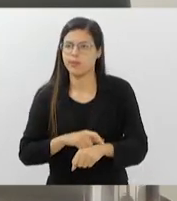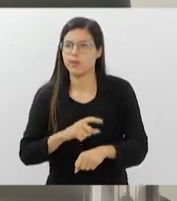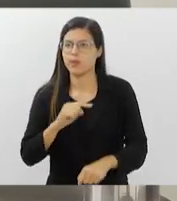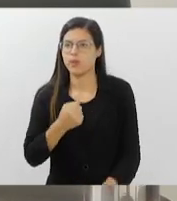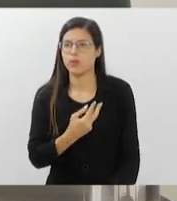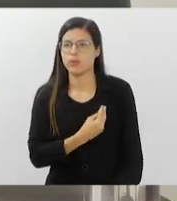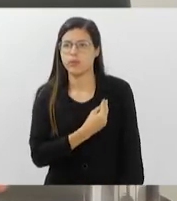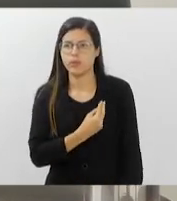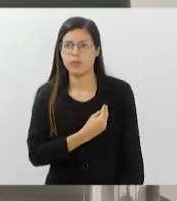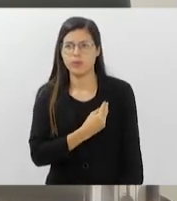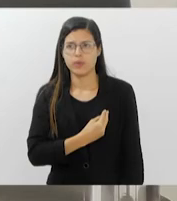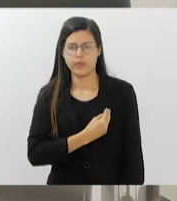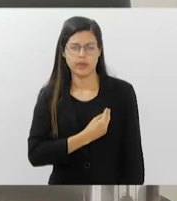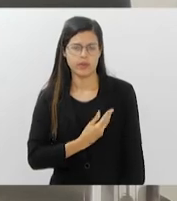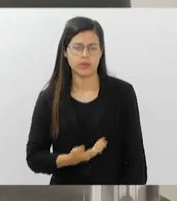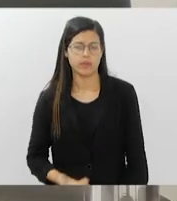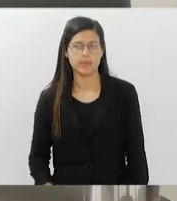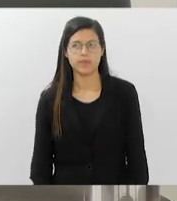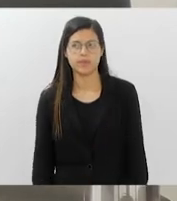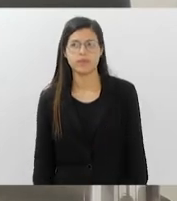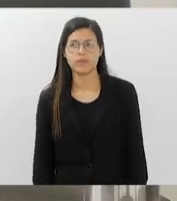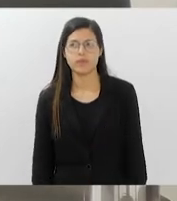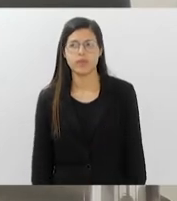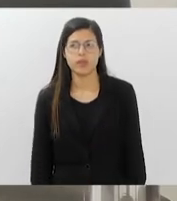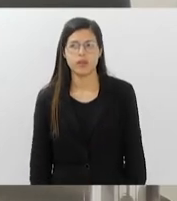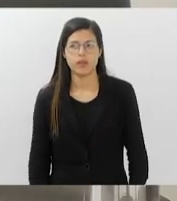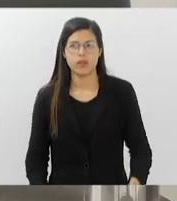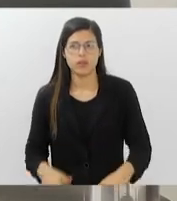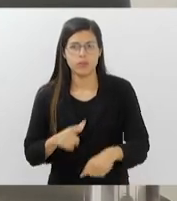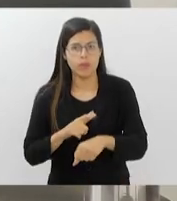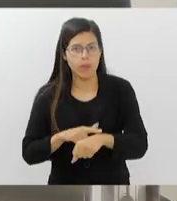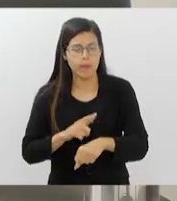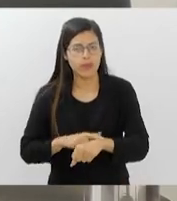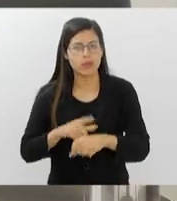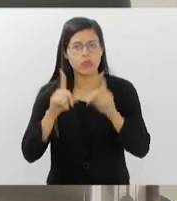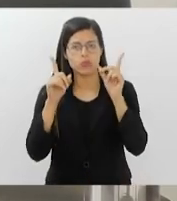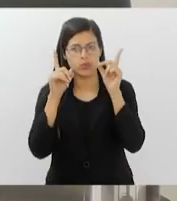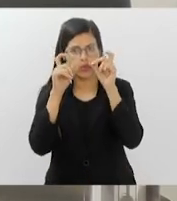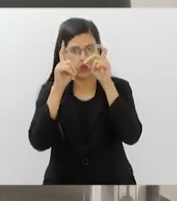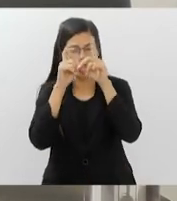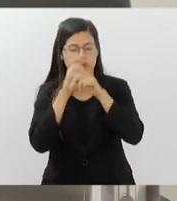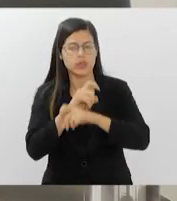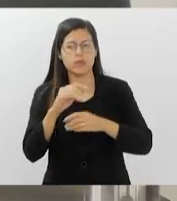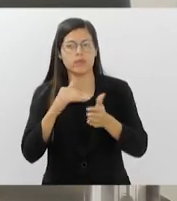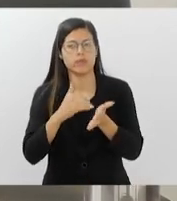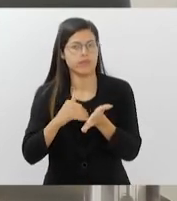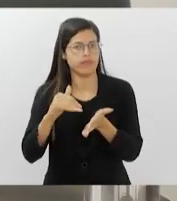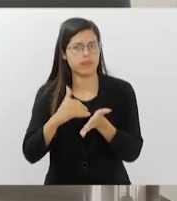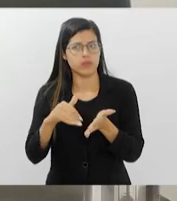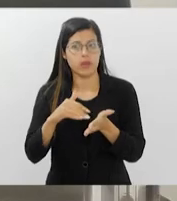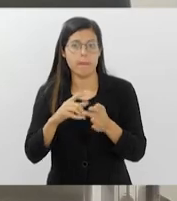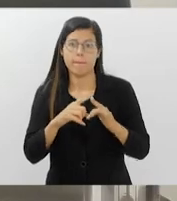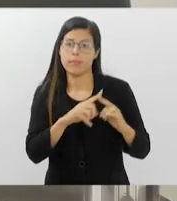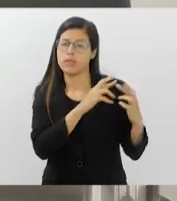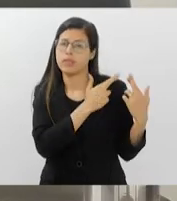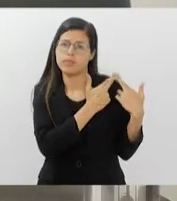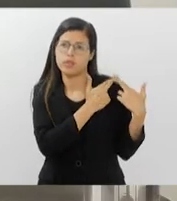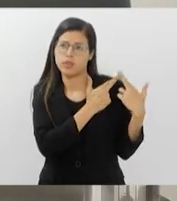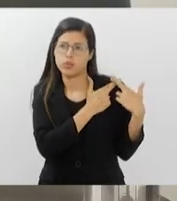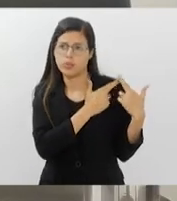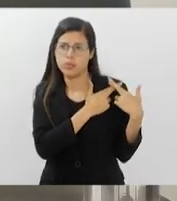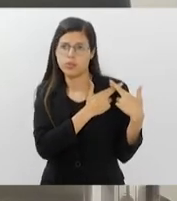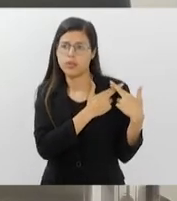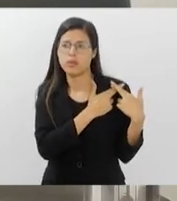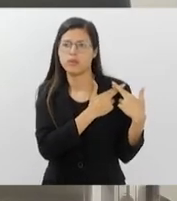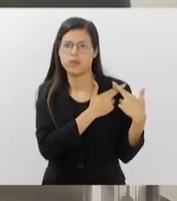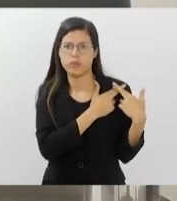nunca foi o momento que a gente está vivendo esse momento é difícil pra secretaria Mas a secretaria é responsável por esse momento